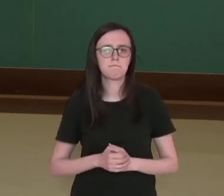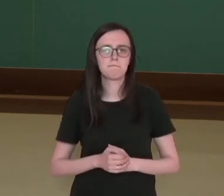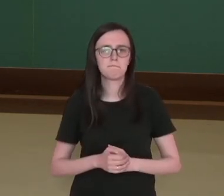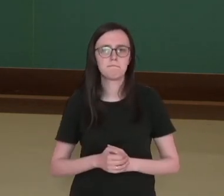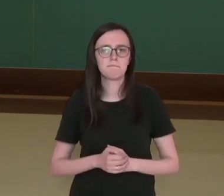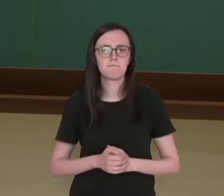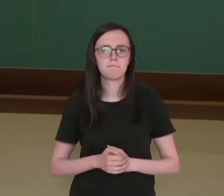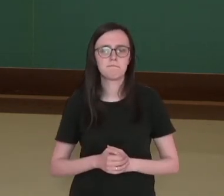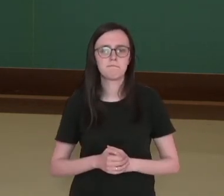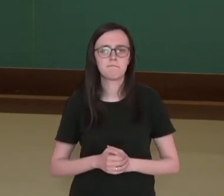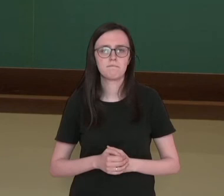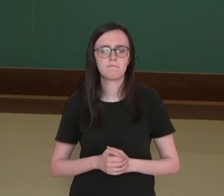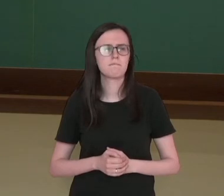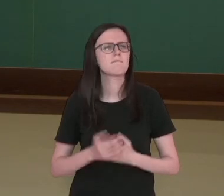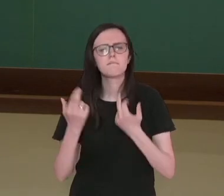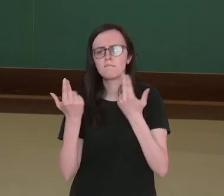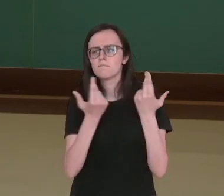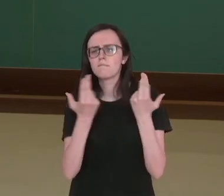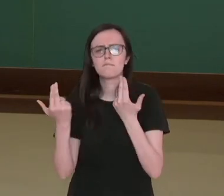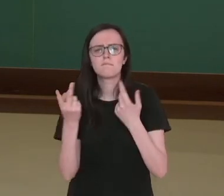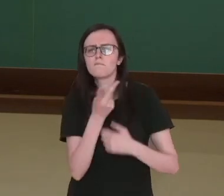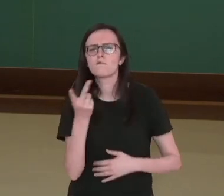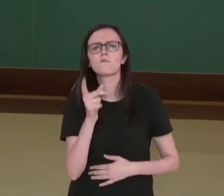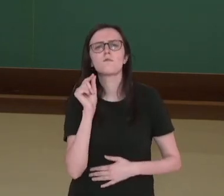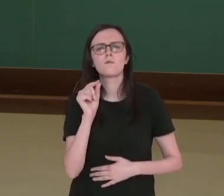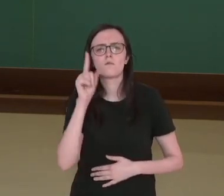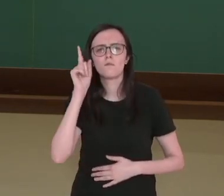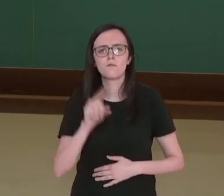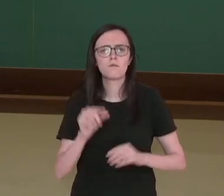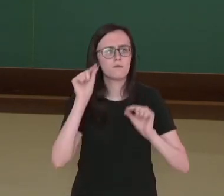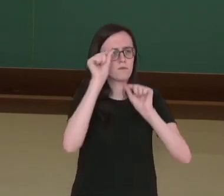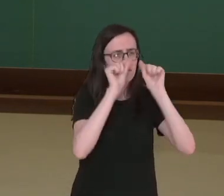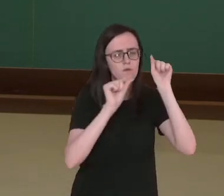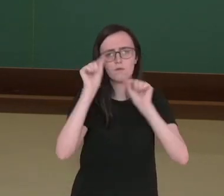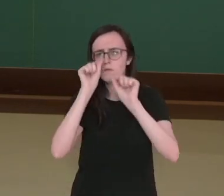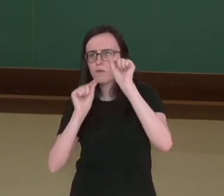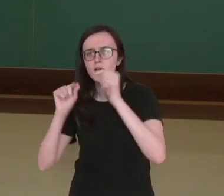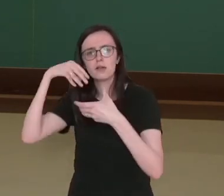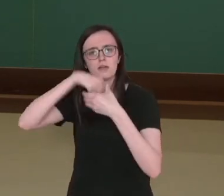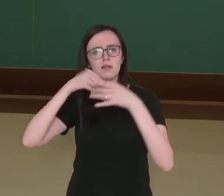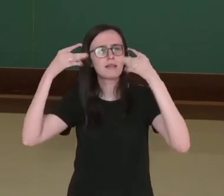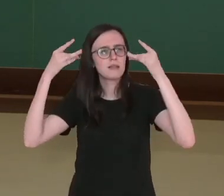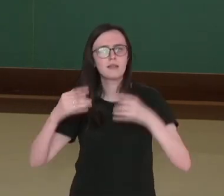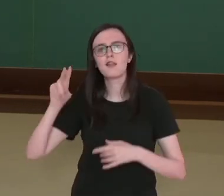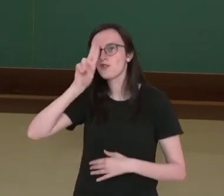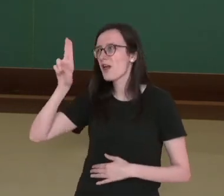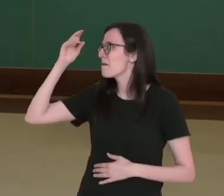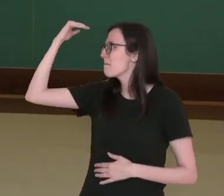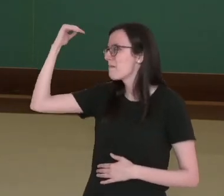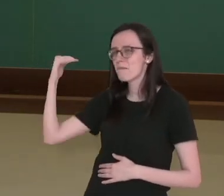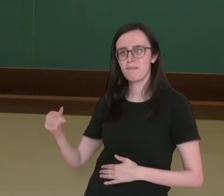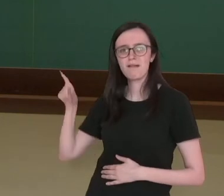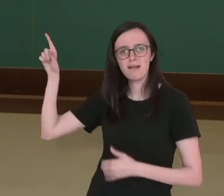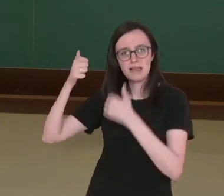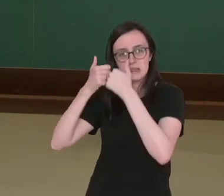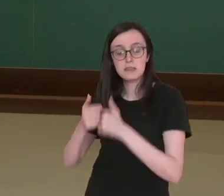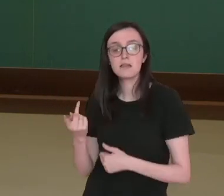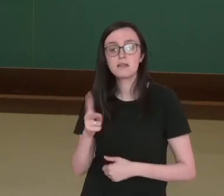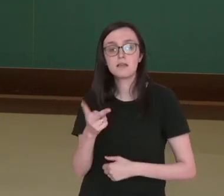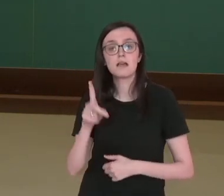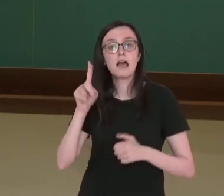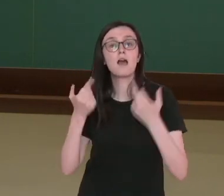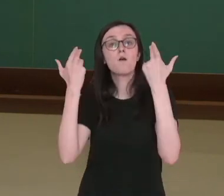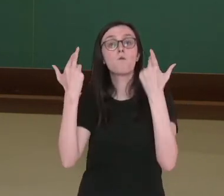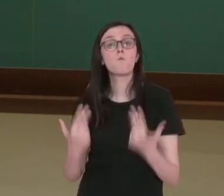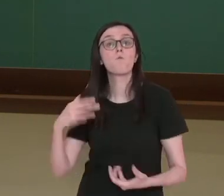O que elas têm em comum, célula animal e vegetal? Tem mitocôndrios, os ribossomos, né, o retículo endoplasmático, o complexo Golgi, que são as